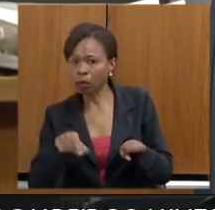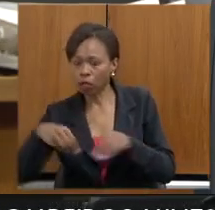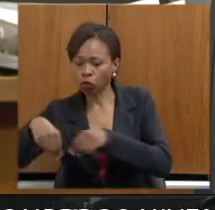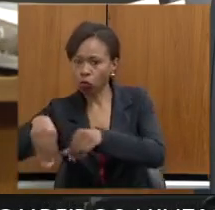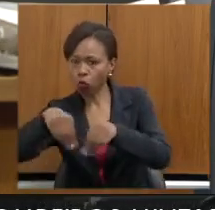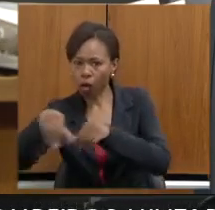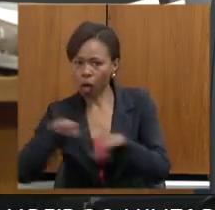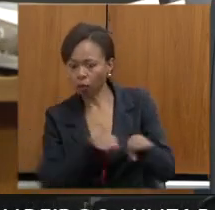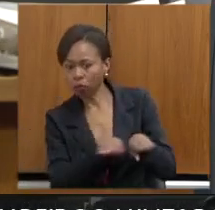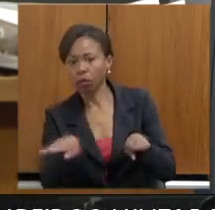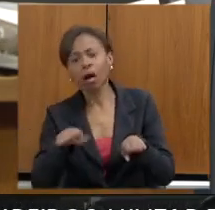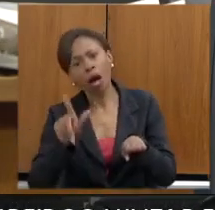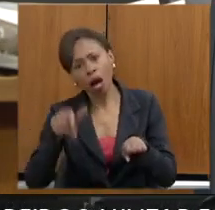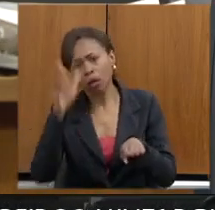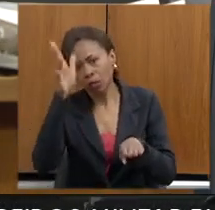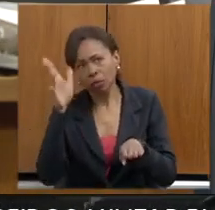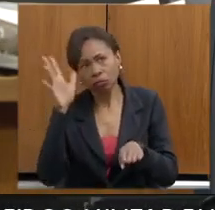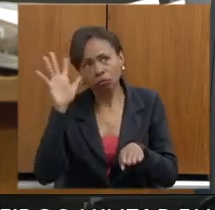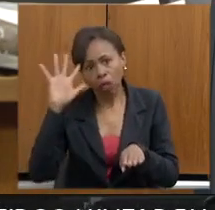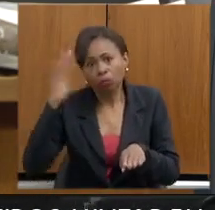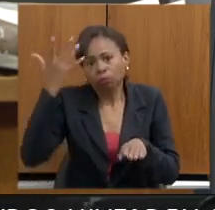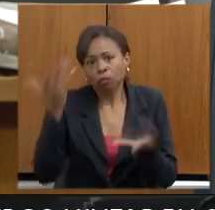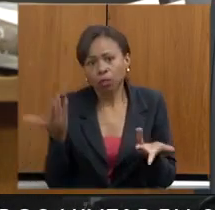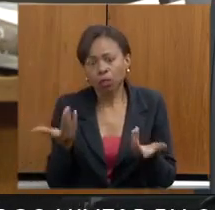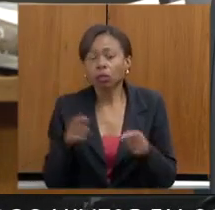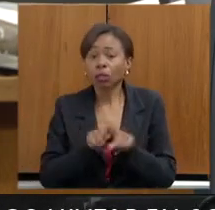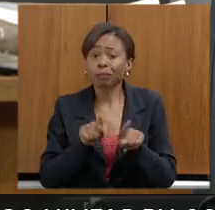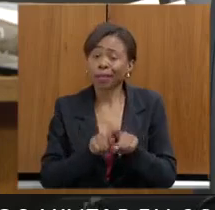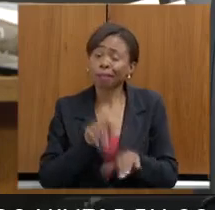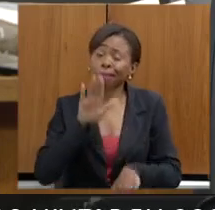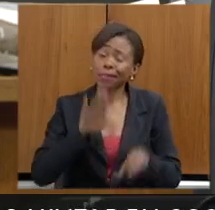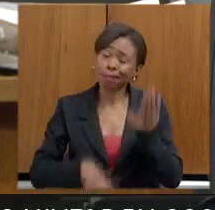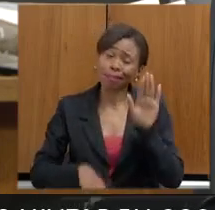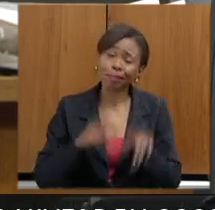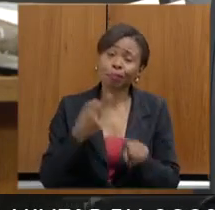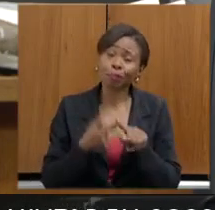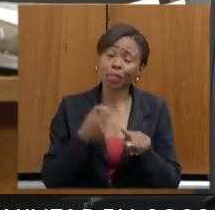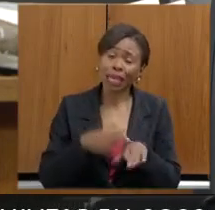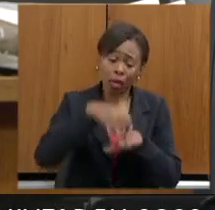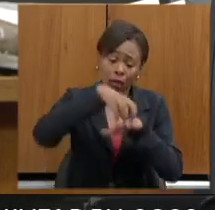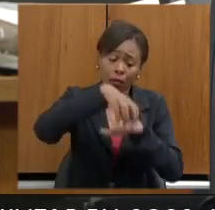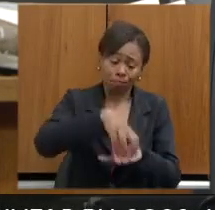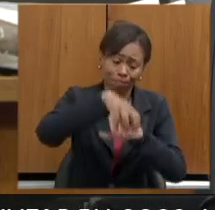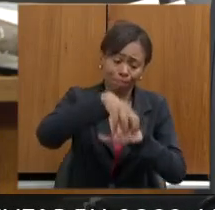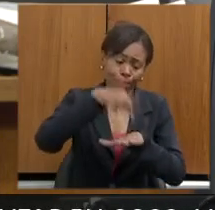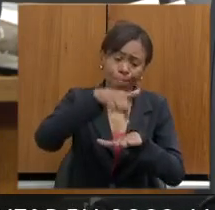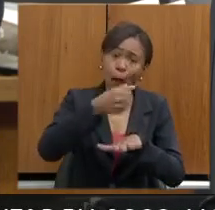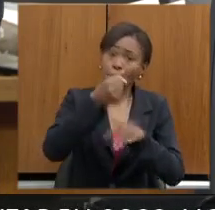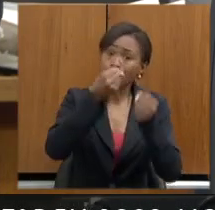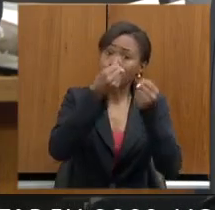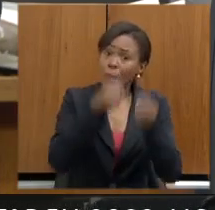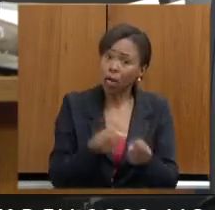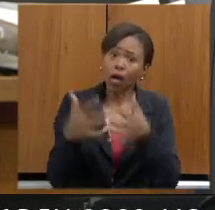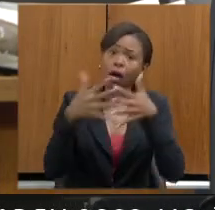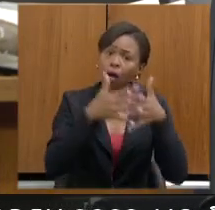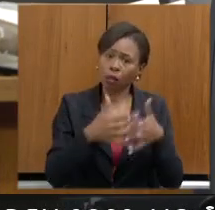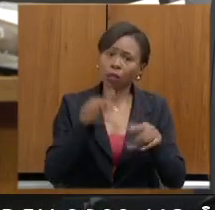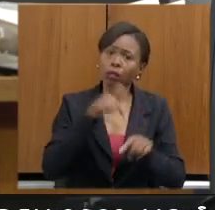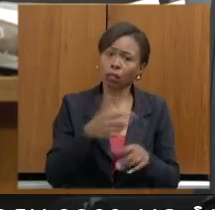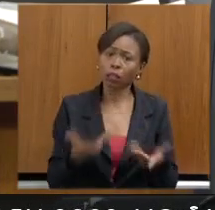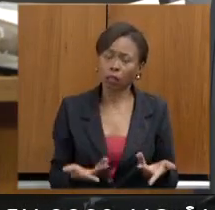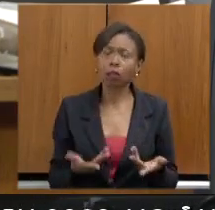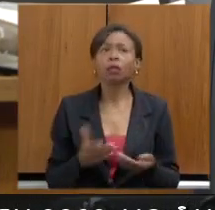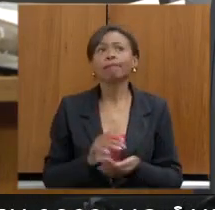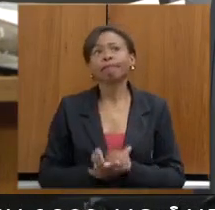principal é essa mesma Isto é a outra da questão do peso das Cargas em rodovias Então queria saber essa